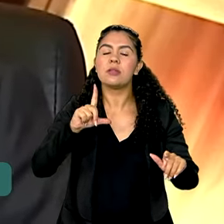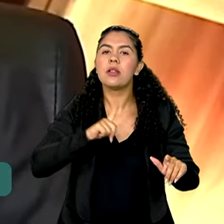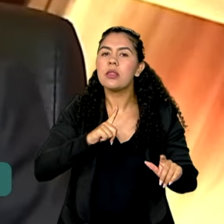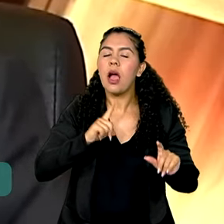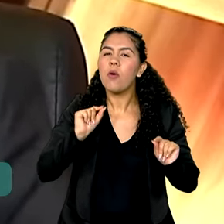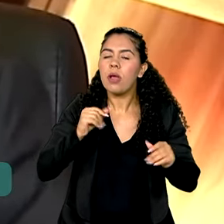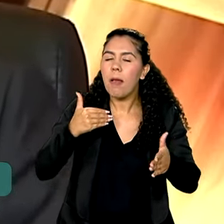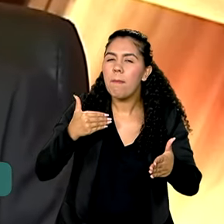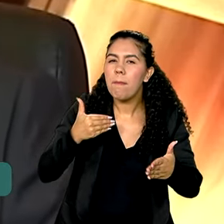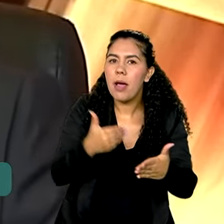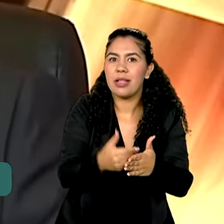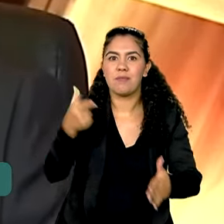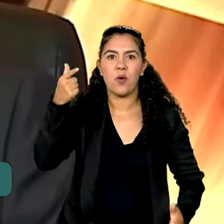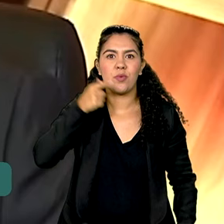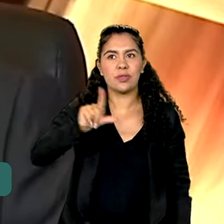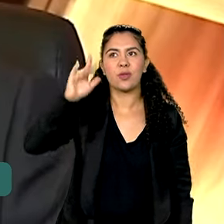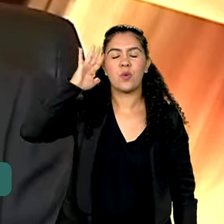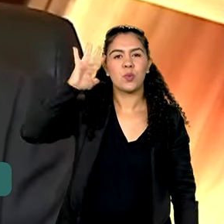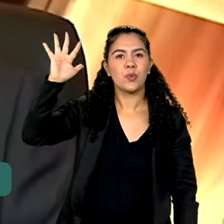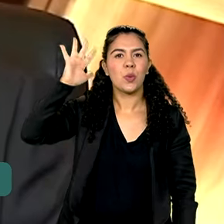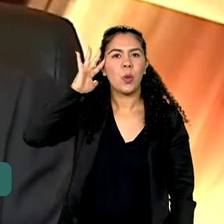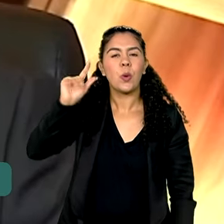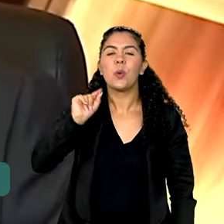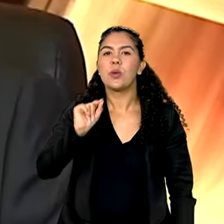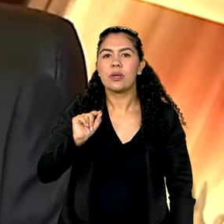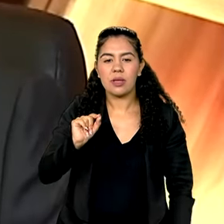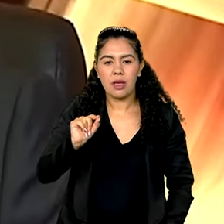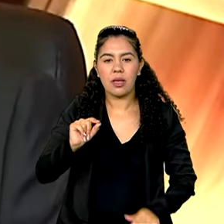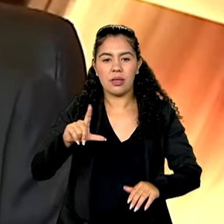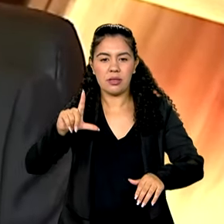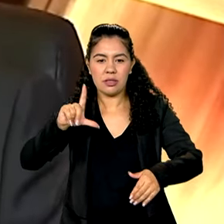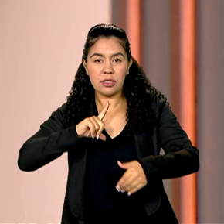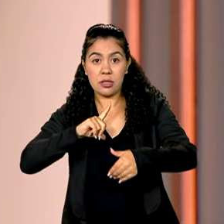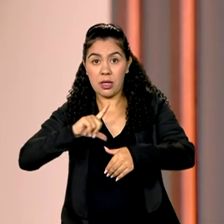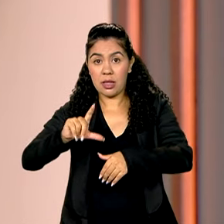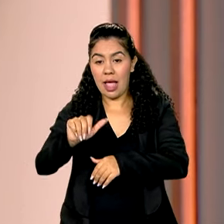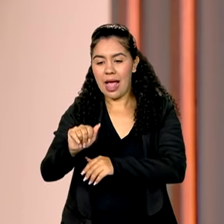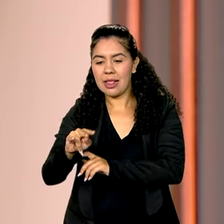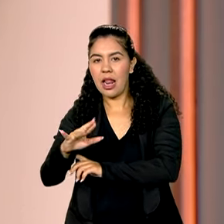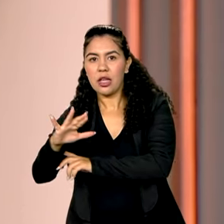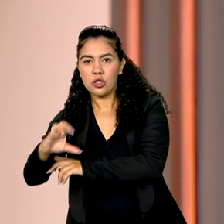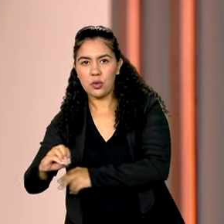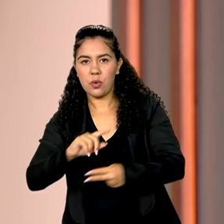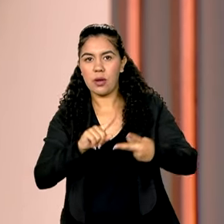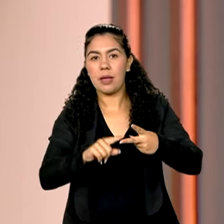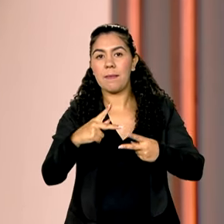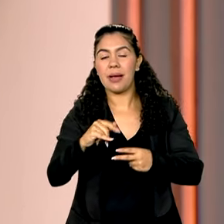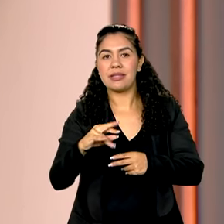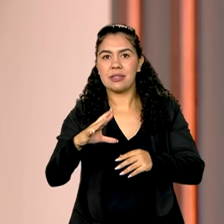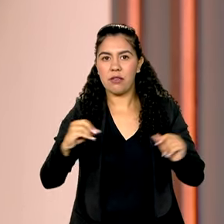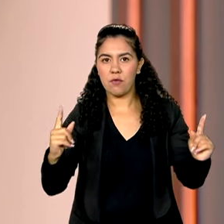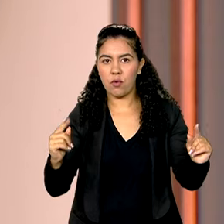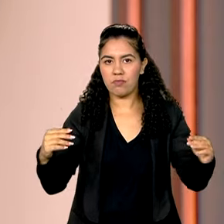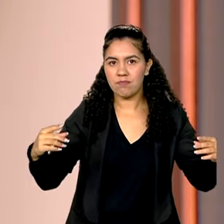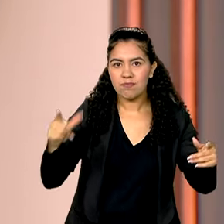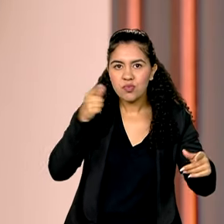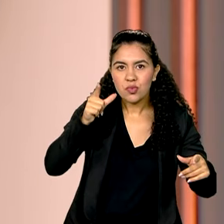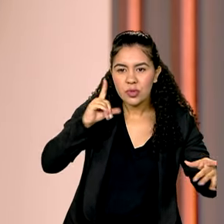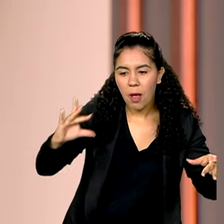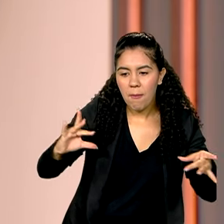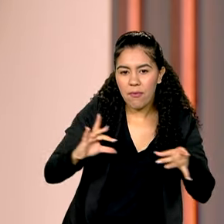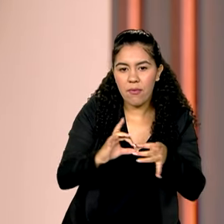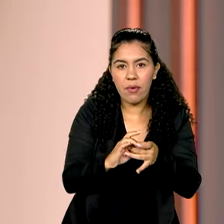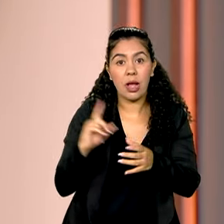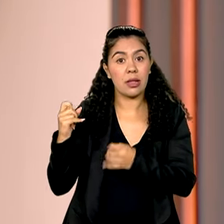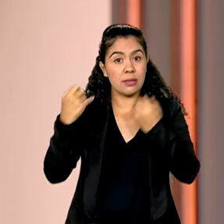realizar o sonho da integração entre Atlântico e Pacífico. E pela internet você consegue acompanhar